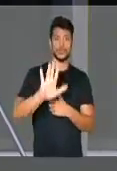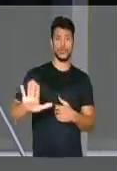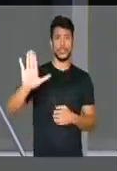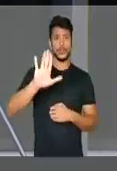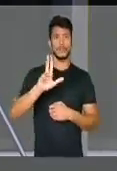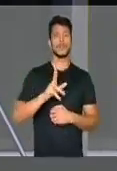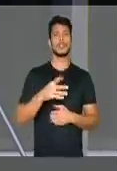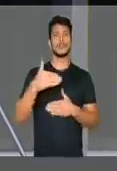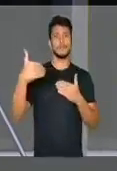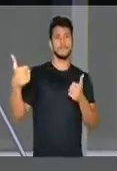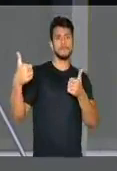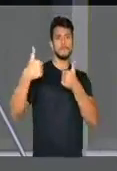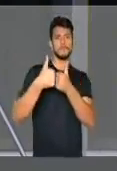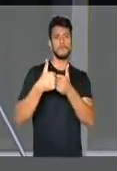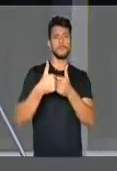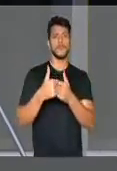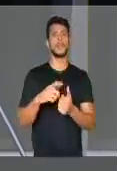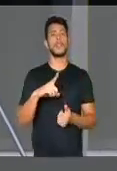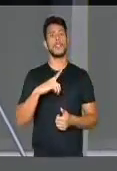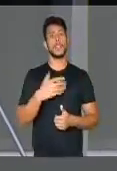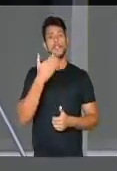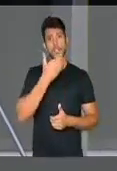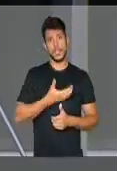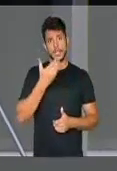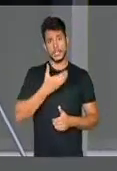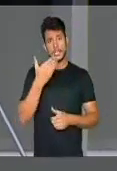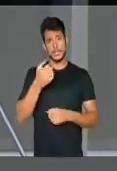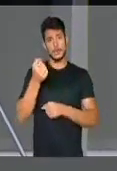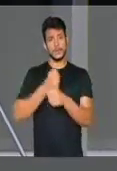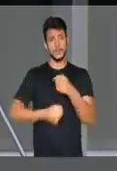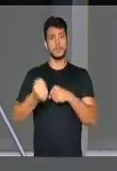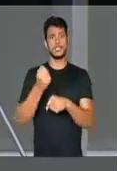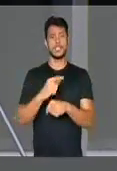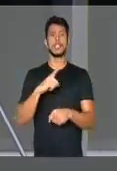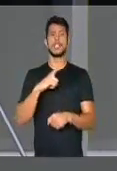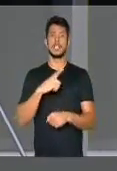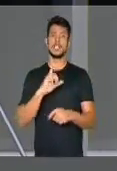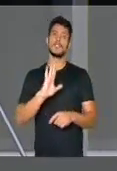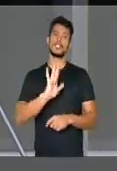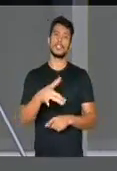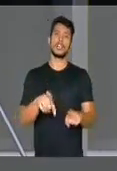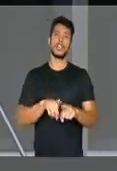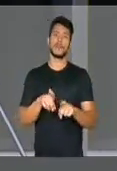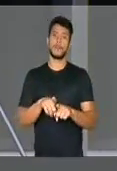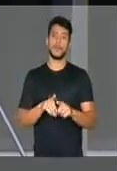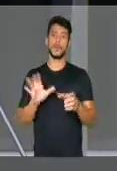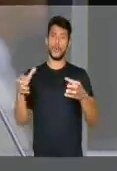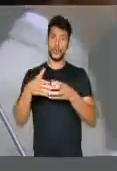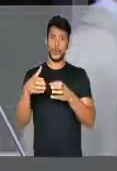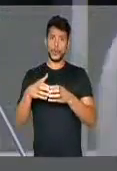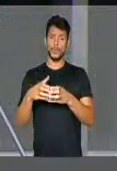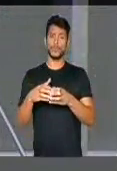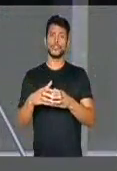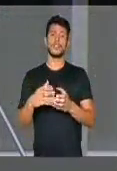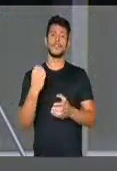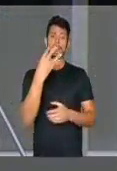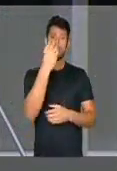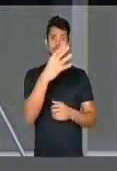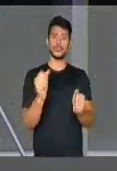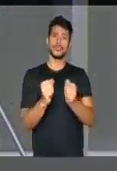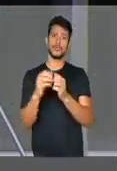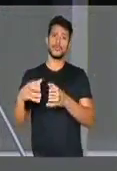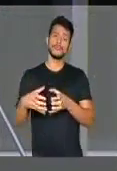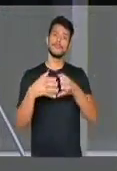Em dezembro passado, uma comitiva de eurodeputados viajou conosco ao Mato Grosso do Sul para conhecer